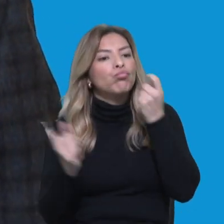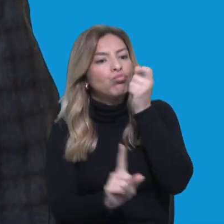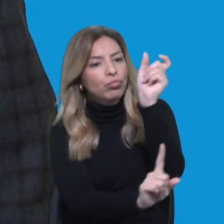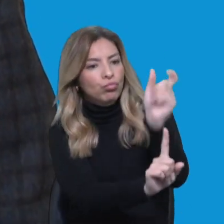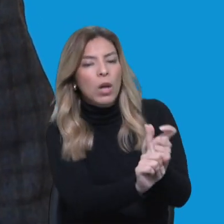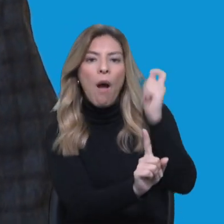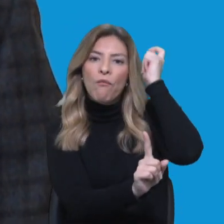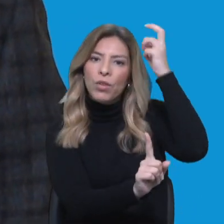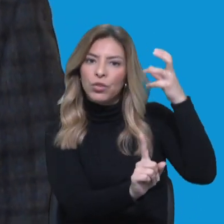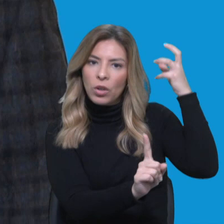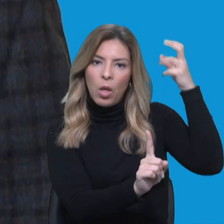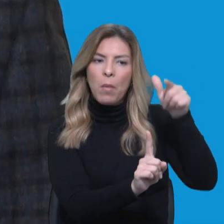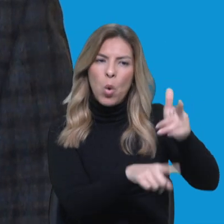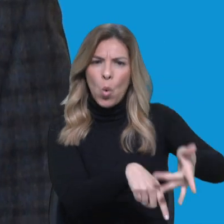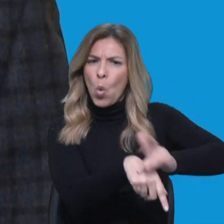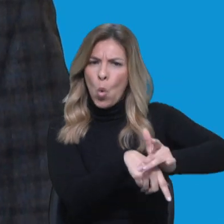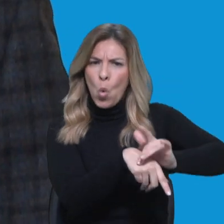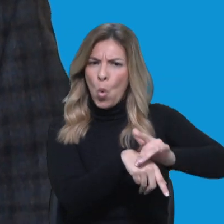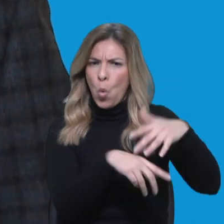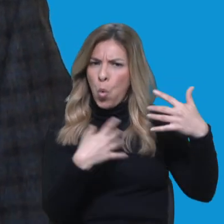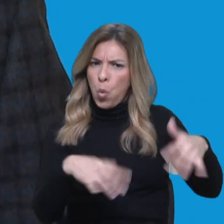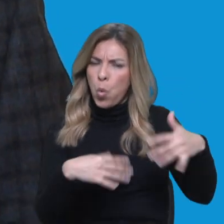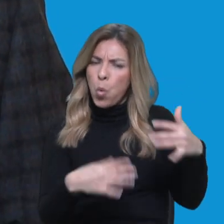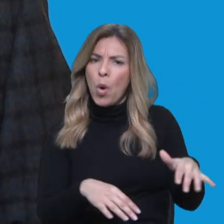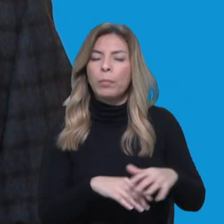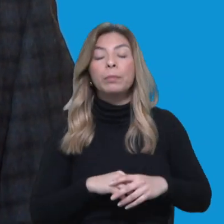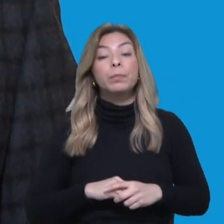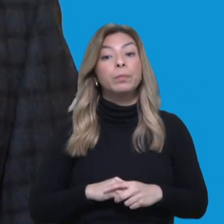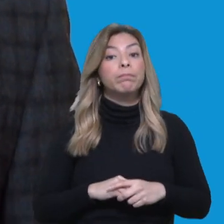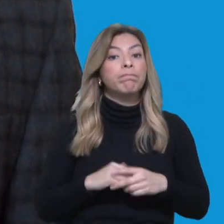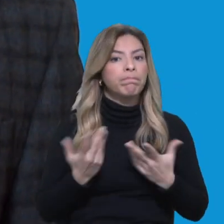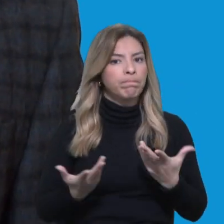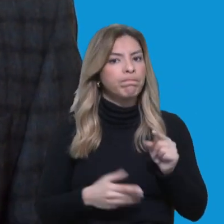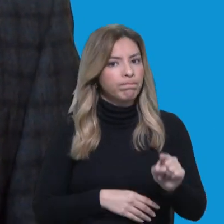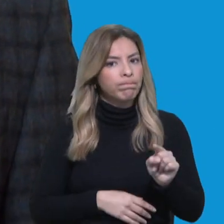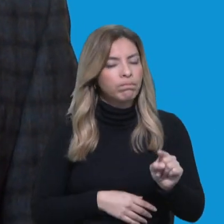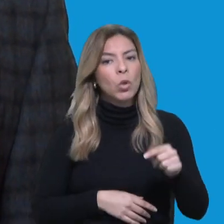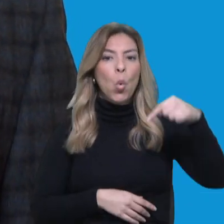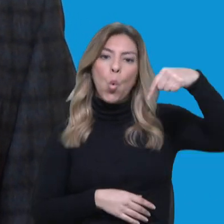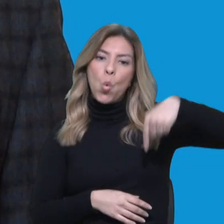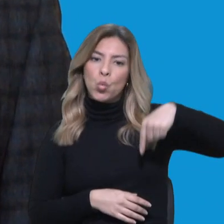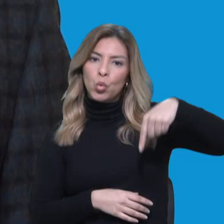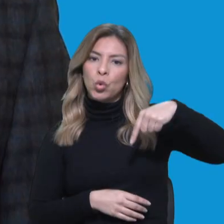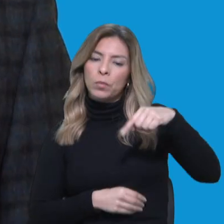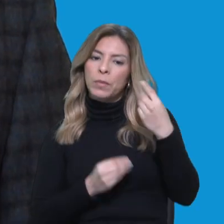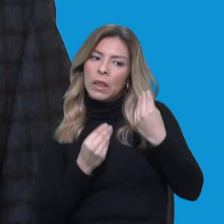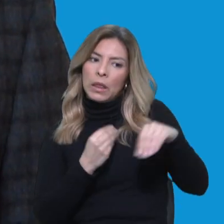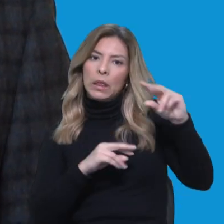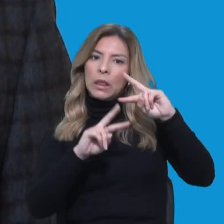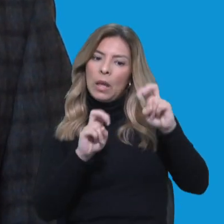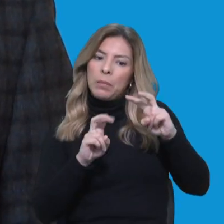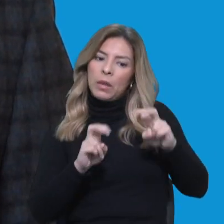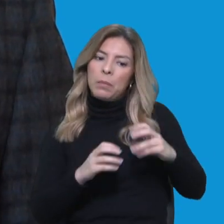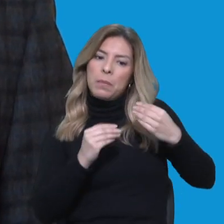grande sensibilidade. E neste sentido, temos hoje também mais um tema que